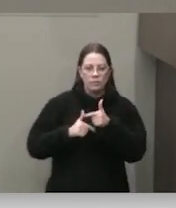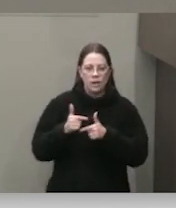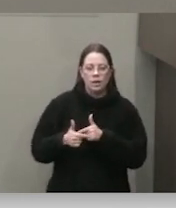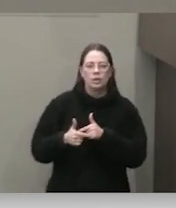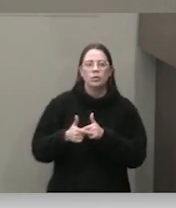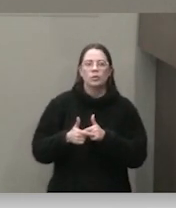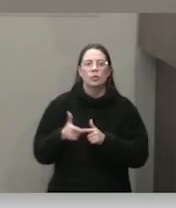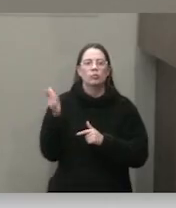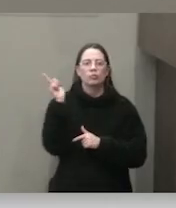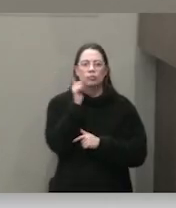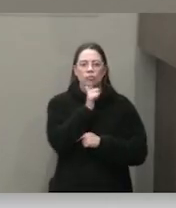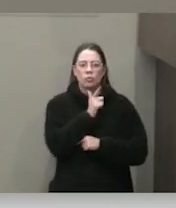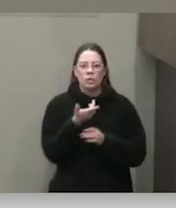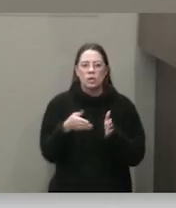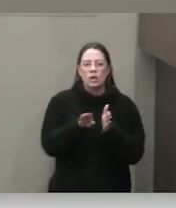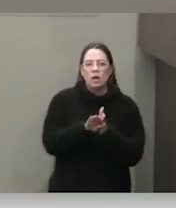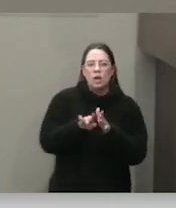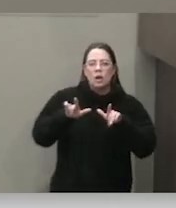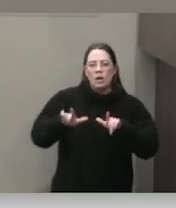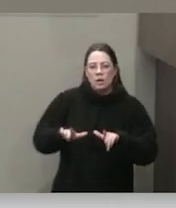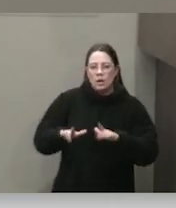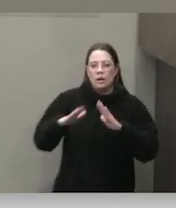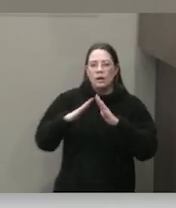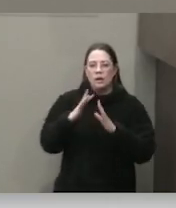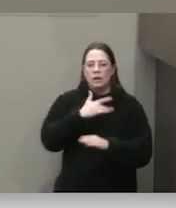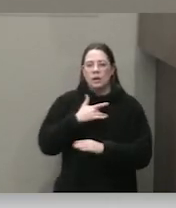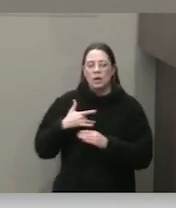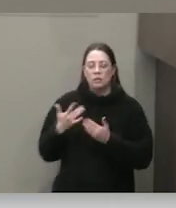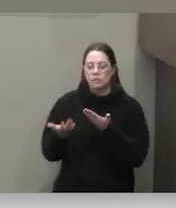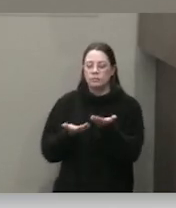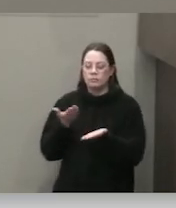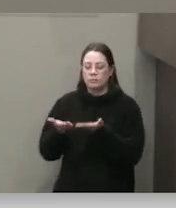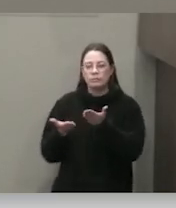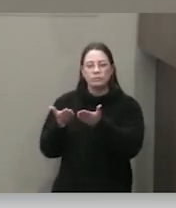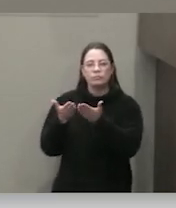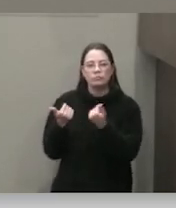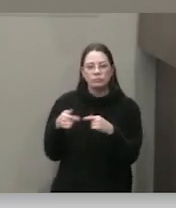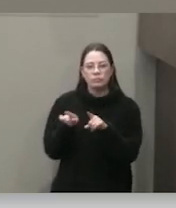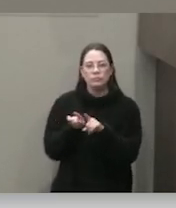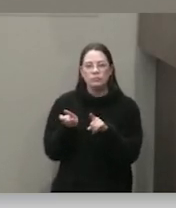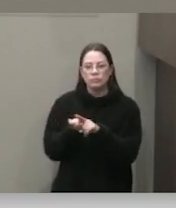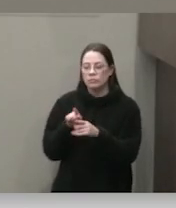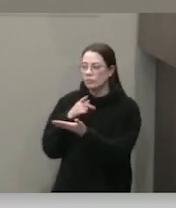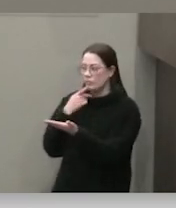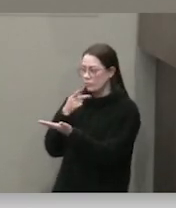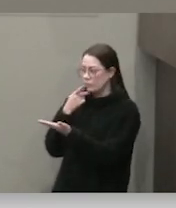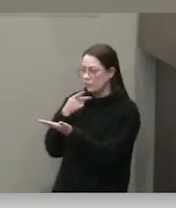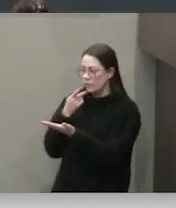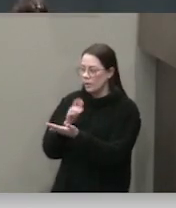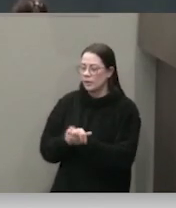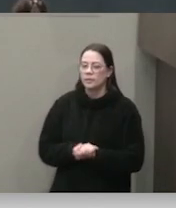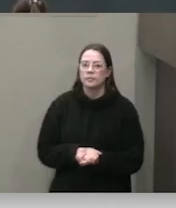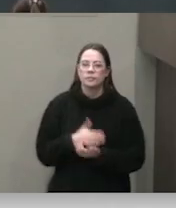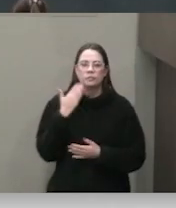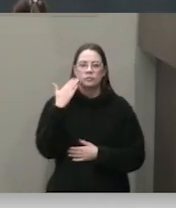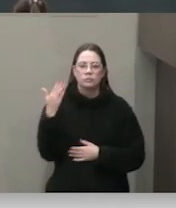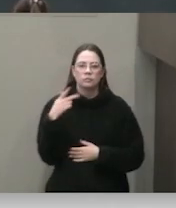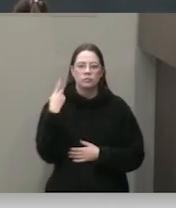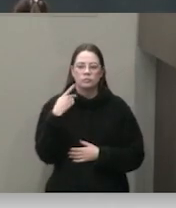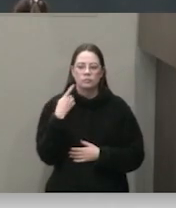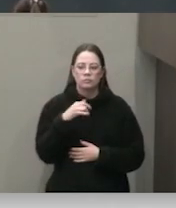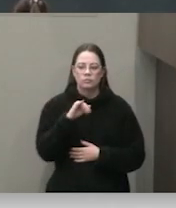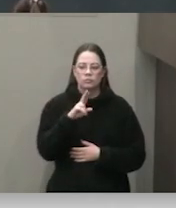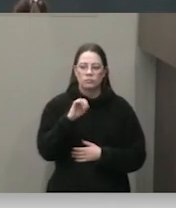dia, para aí sim ela chegar nessa unidade e ser atendida. Então, quero pedir aqui, lhe concedo a parte, vereador. Obrigado, vereador Iriel.